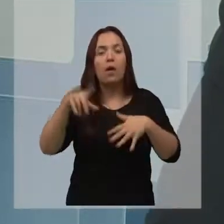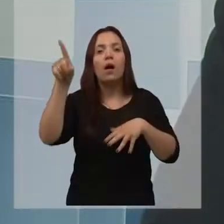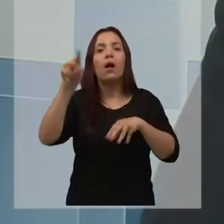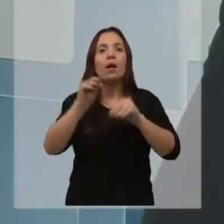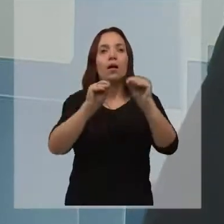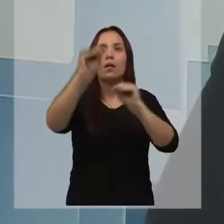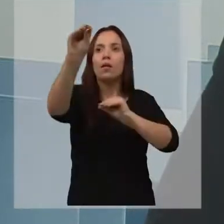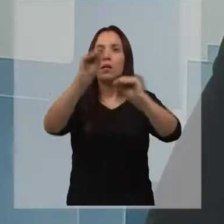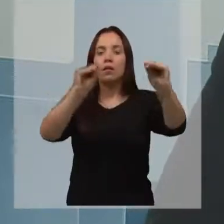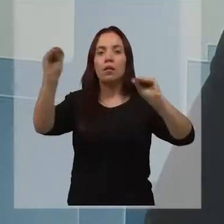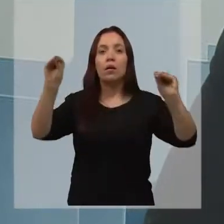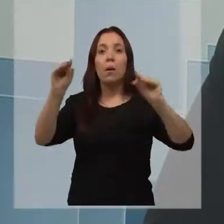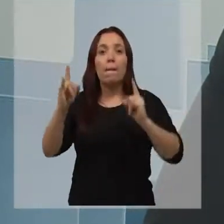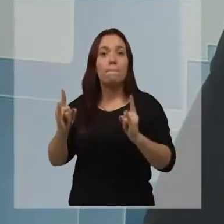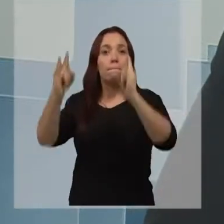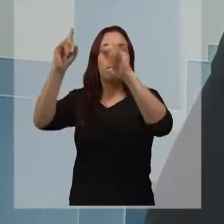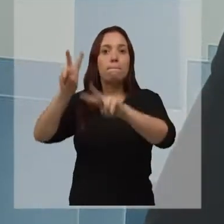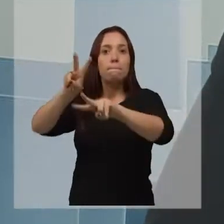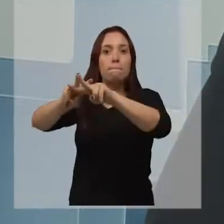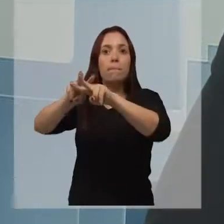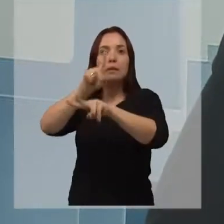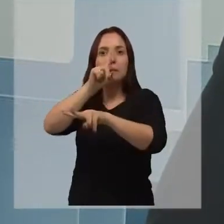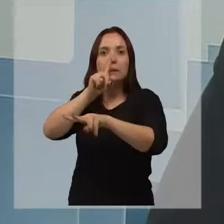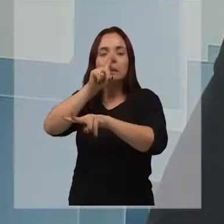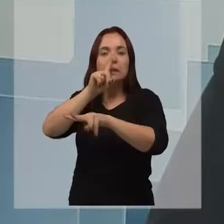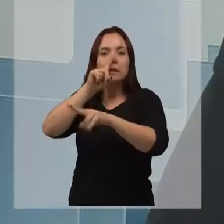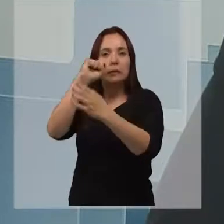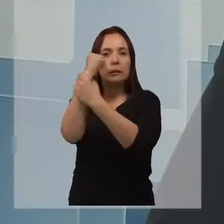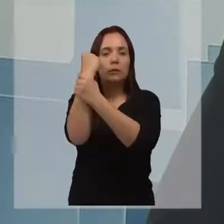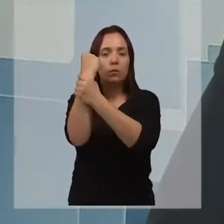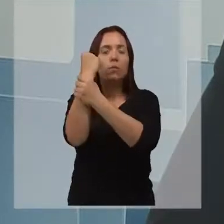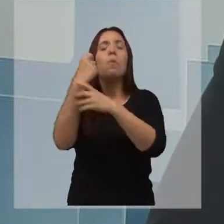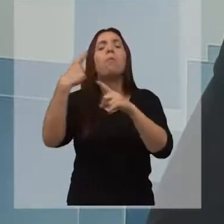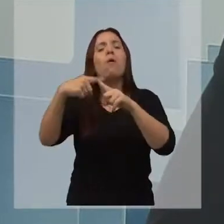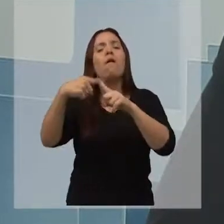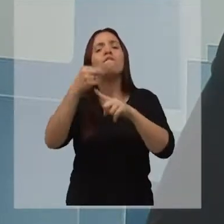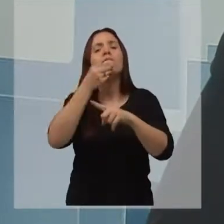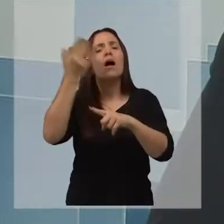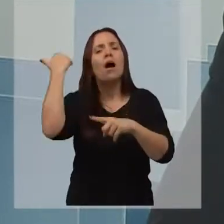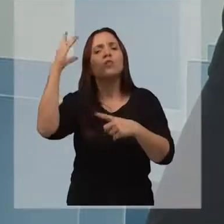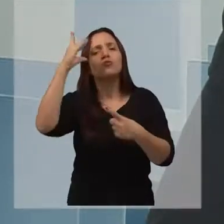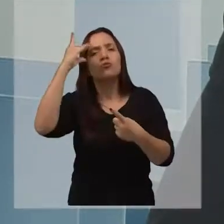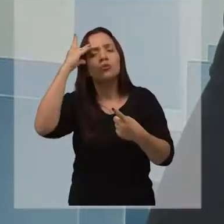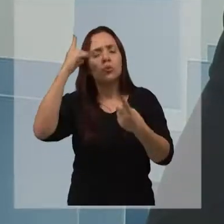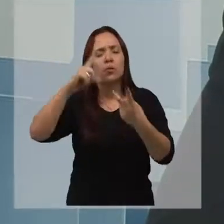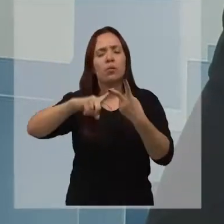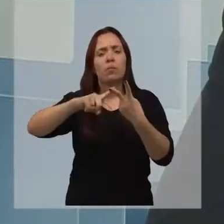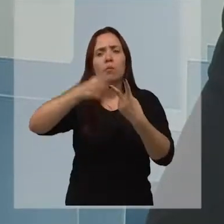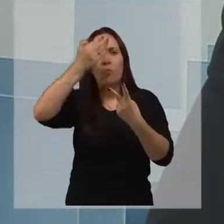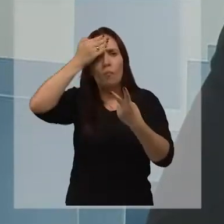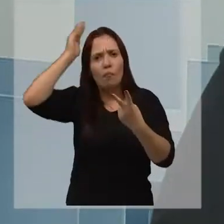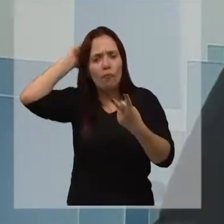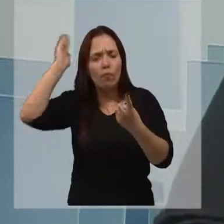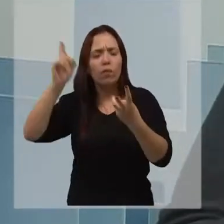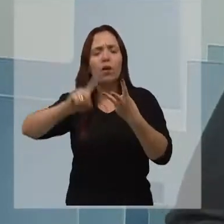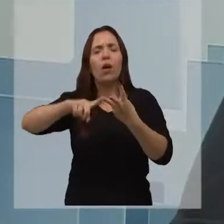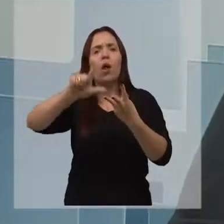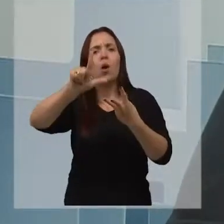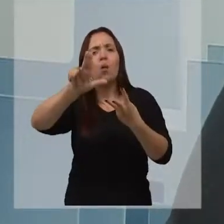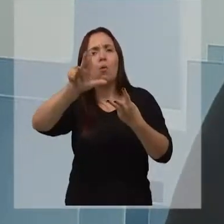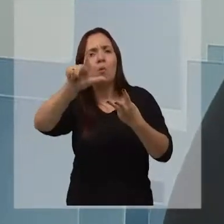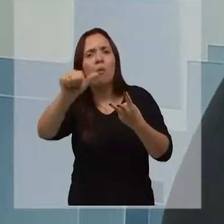no governo Dilma, ou no governo Temer, ou no governo Lula, ou no